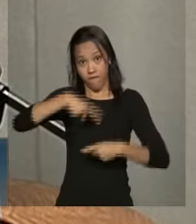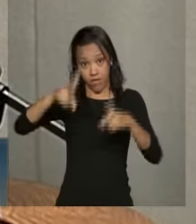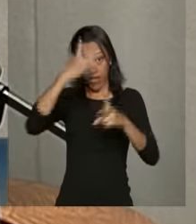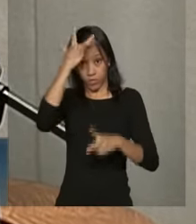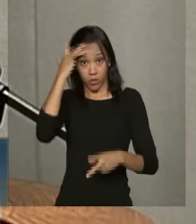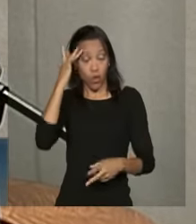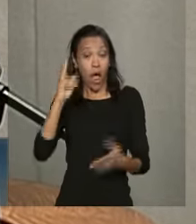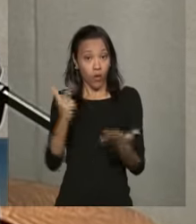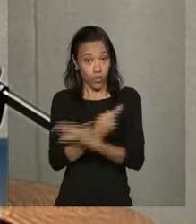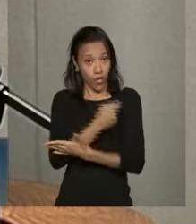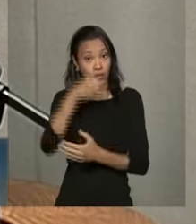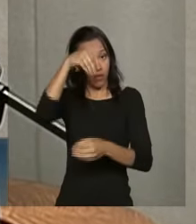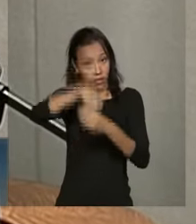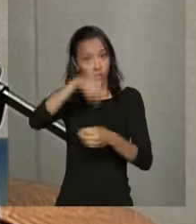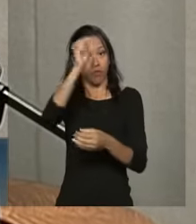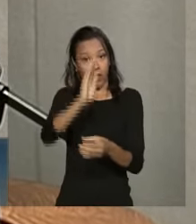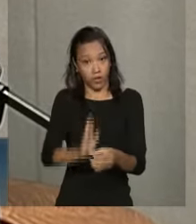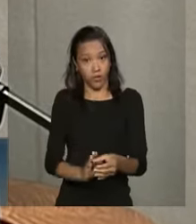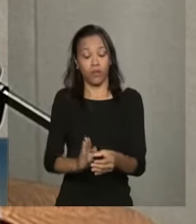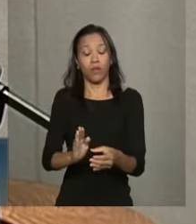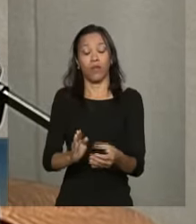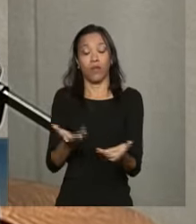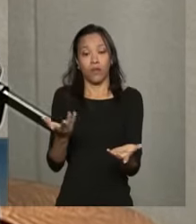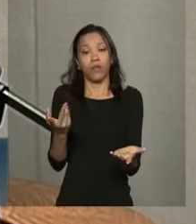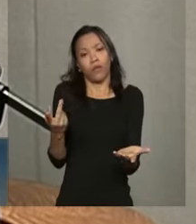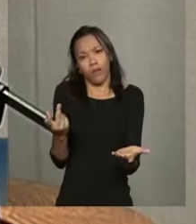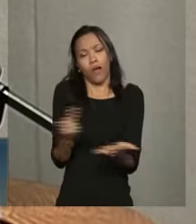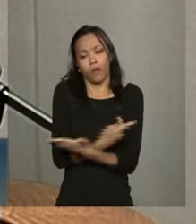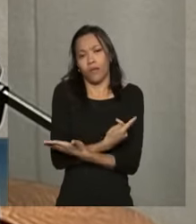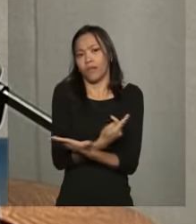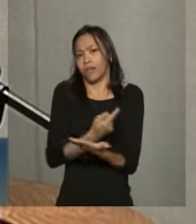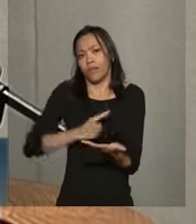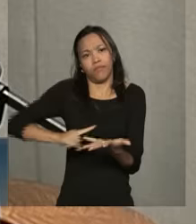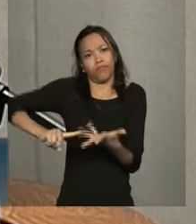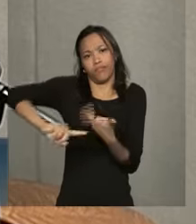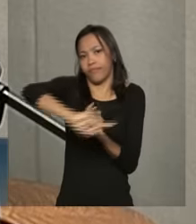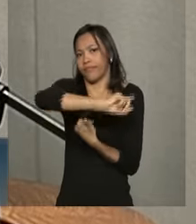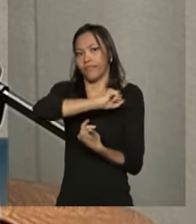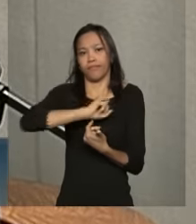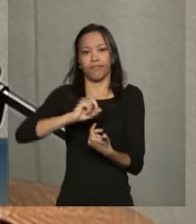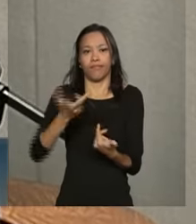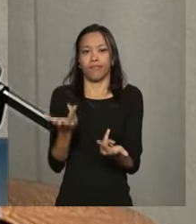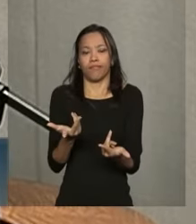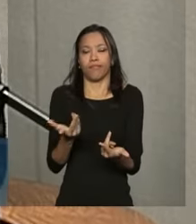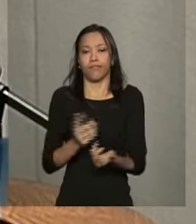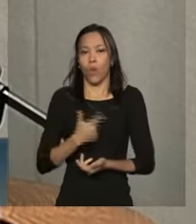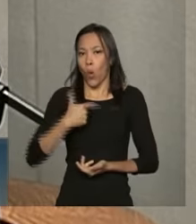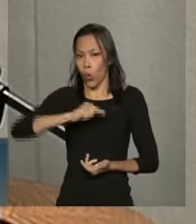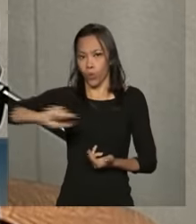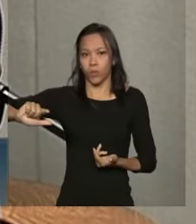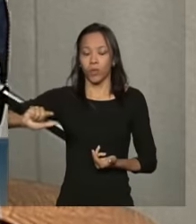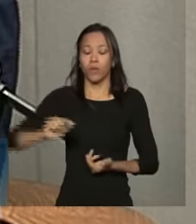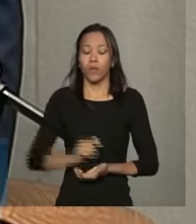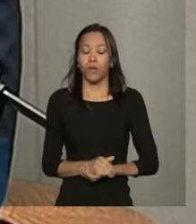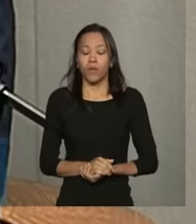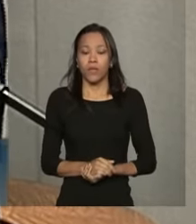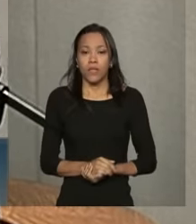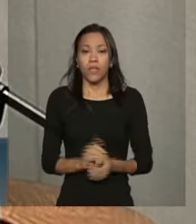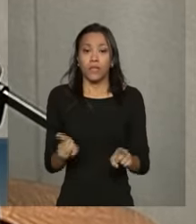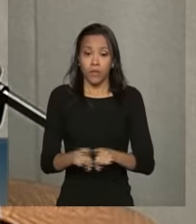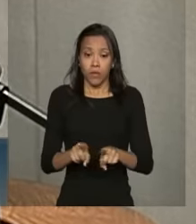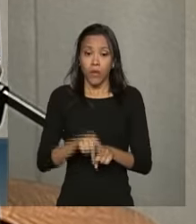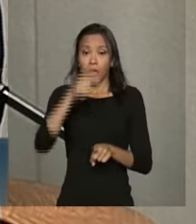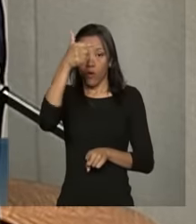país tem que ser combatido e envolve outras formas e modalidades de exploração os dados da